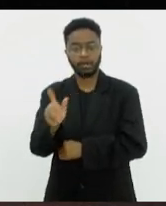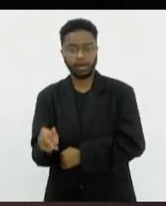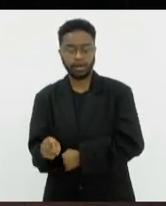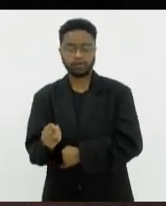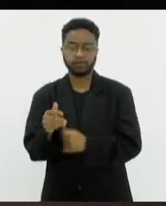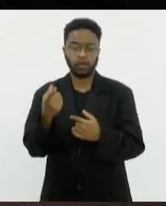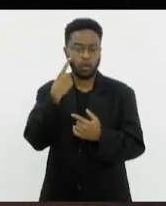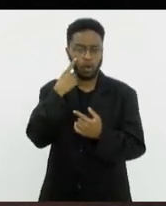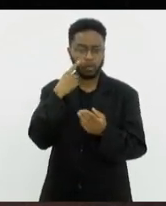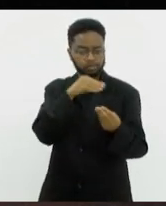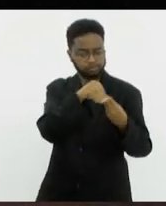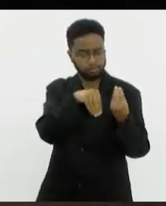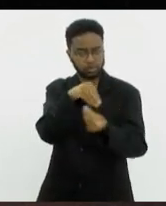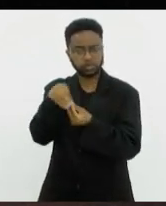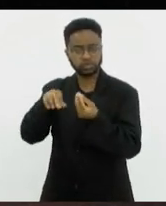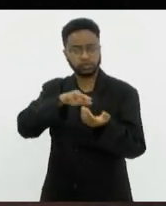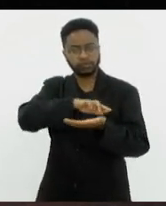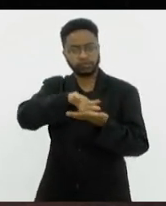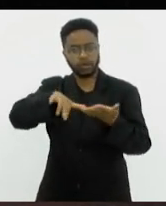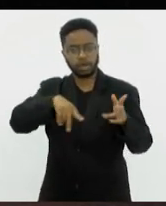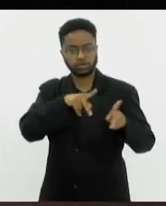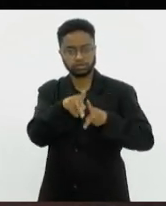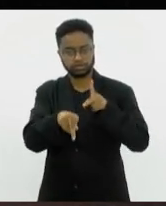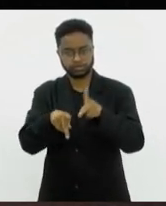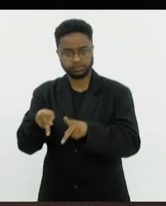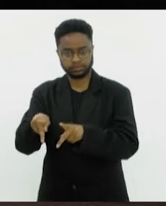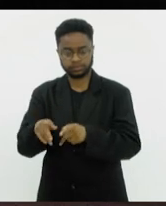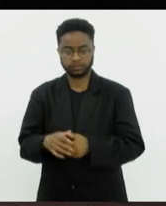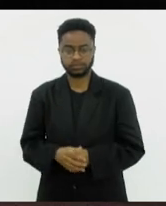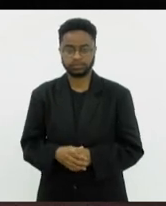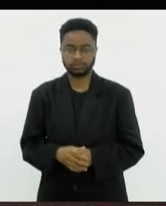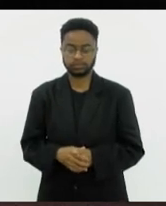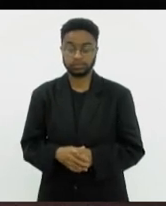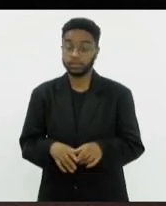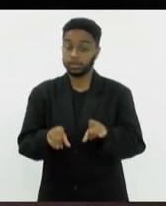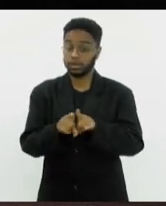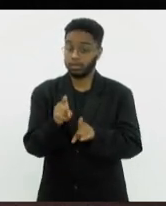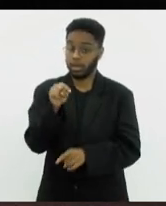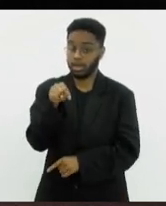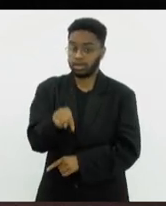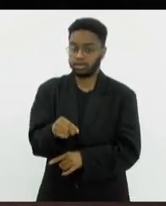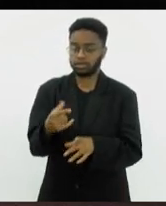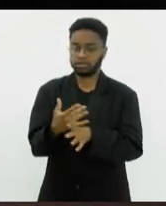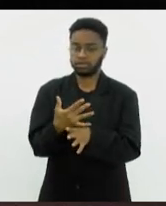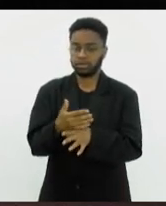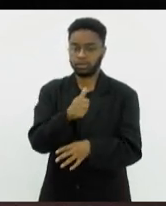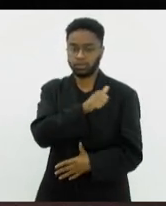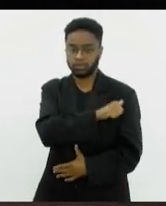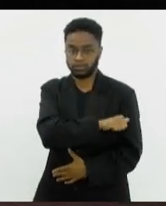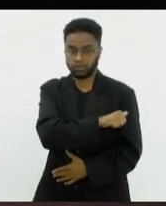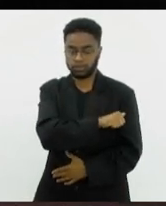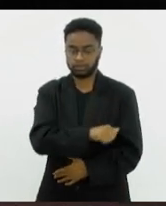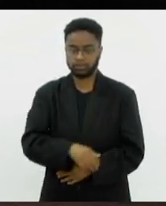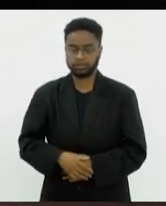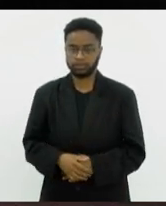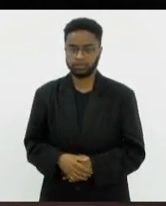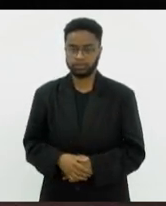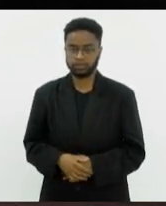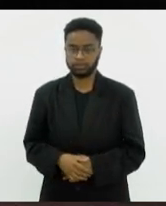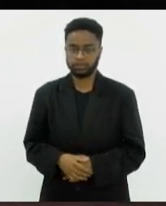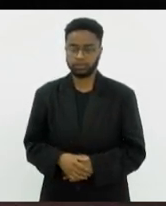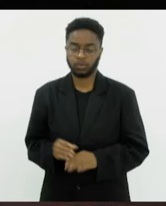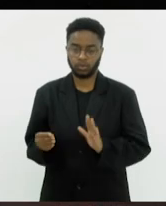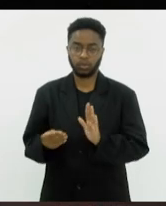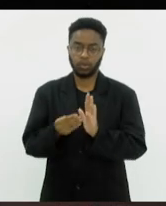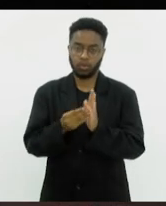que mistura! E aqui mesmo, a cidade do Rio de Janeiro, está nos livros